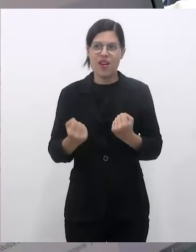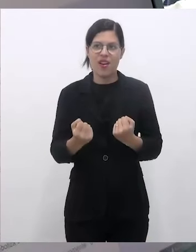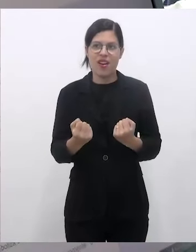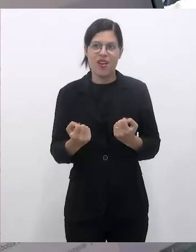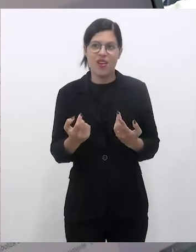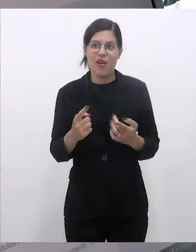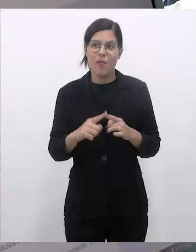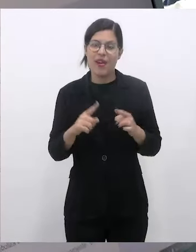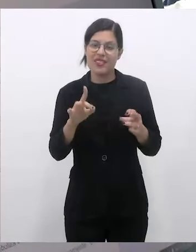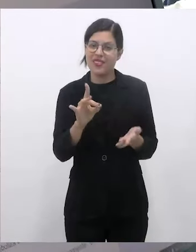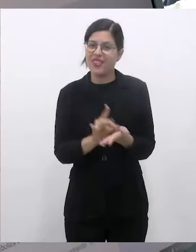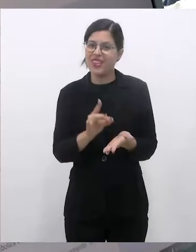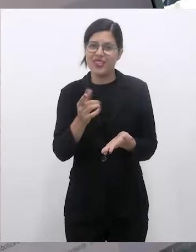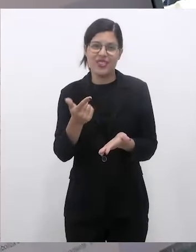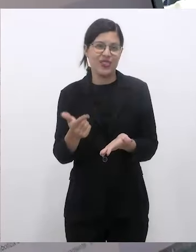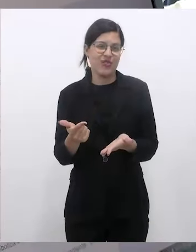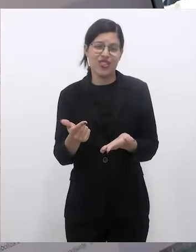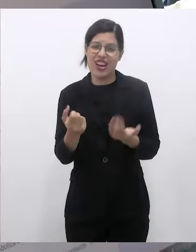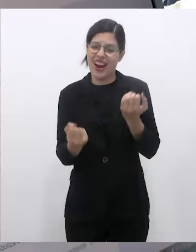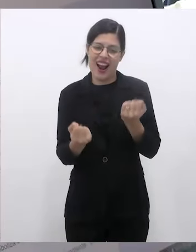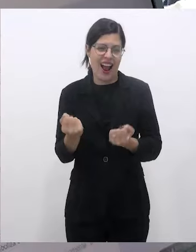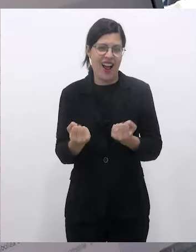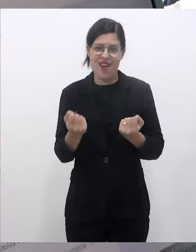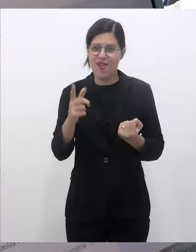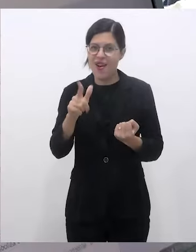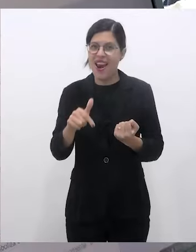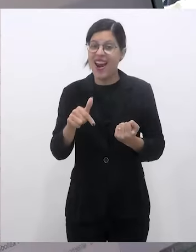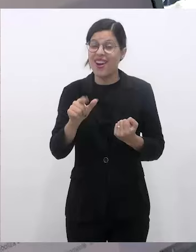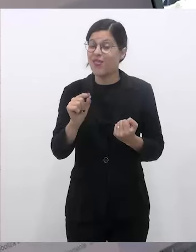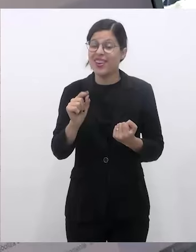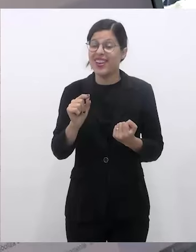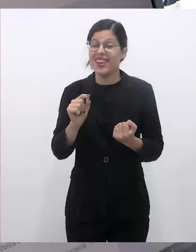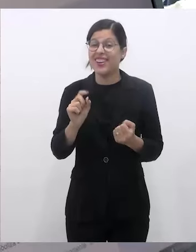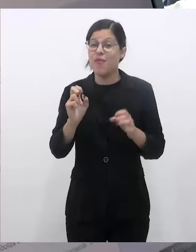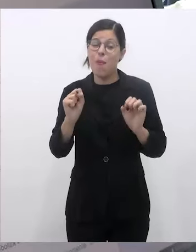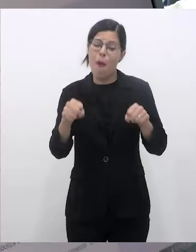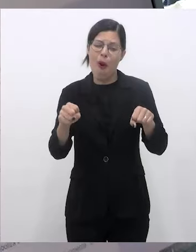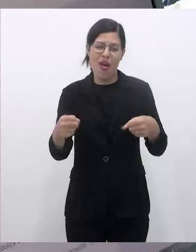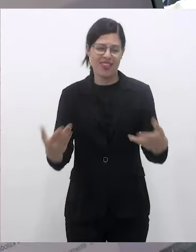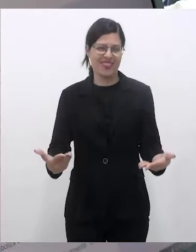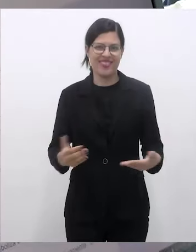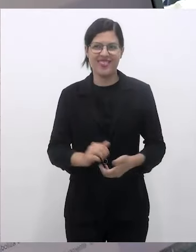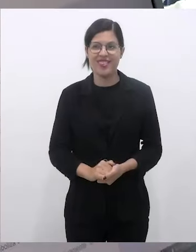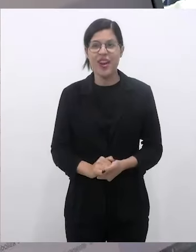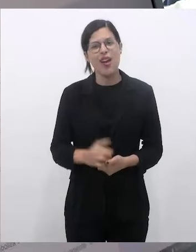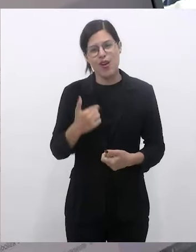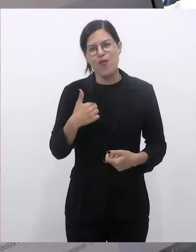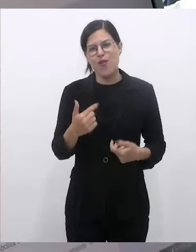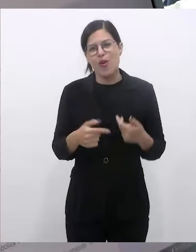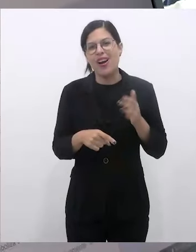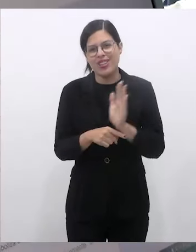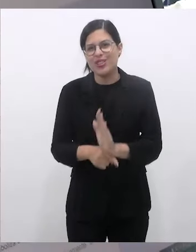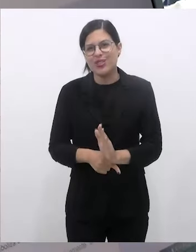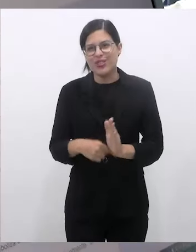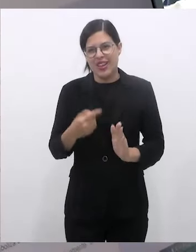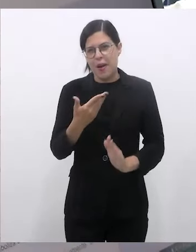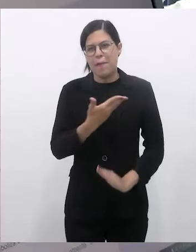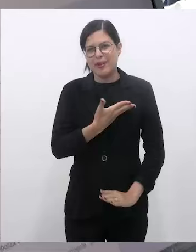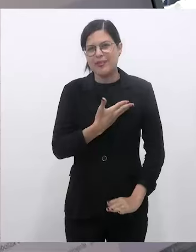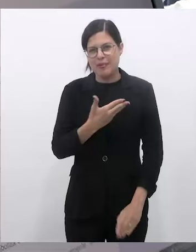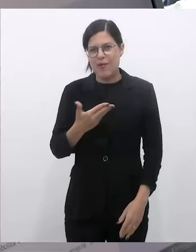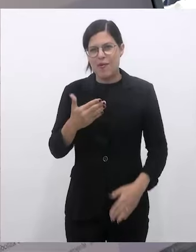verdade, não tinha carro. Era uma moto. E aí, o que acontece? Eu vou aliviar os meus